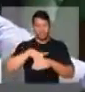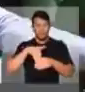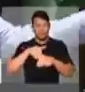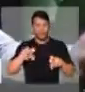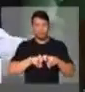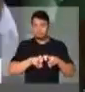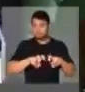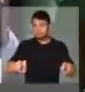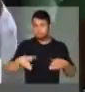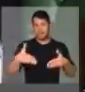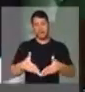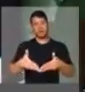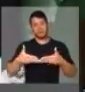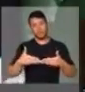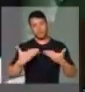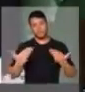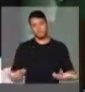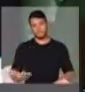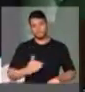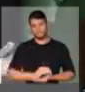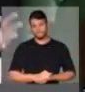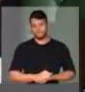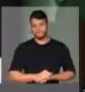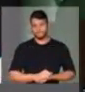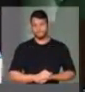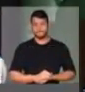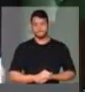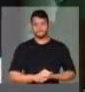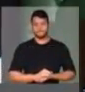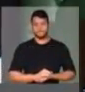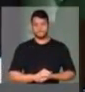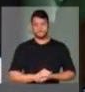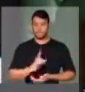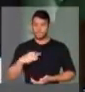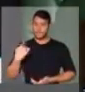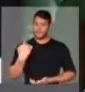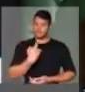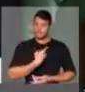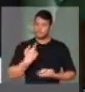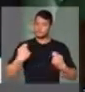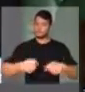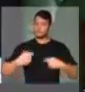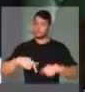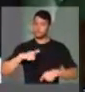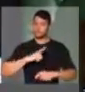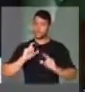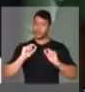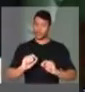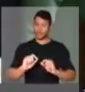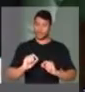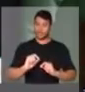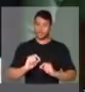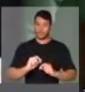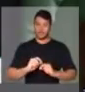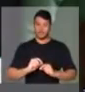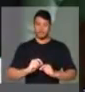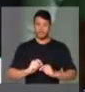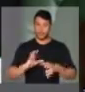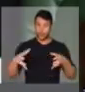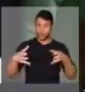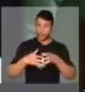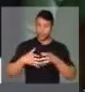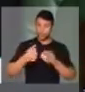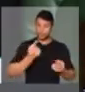da Câmara, pelo amor de Deus. Nós temos que construir a unidade da oposição a Bolsonaro